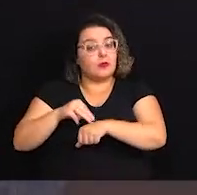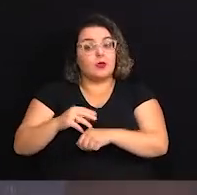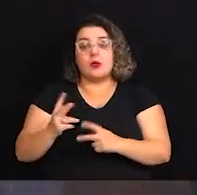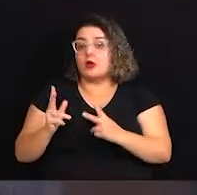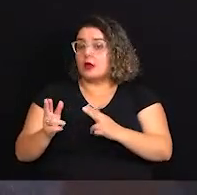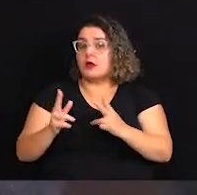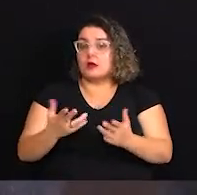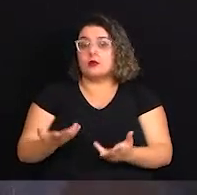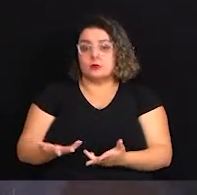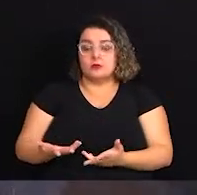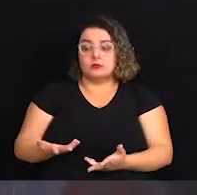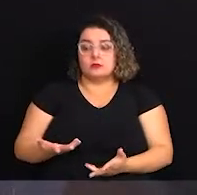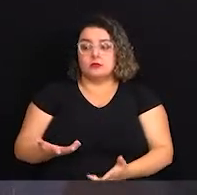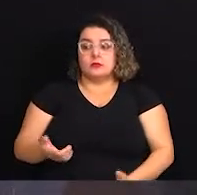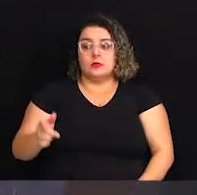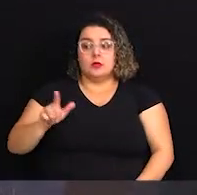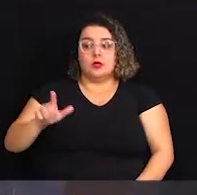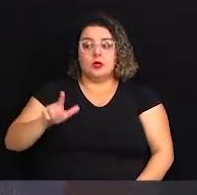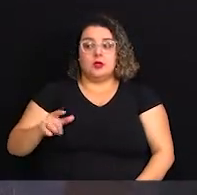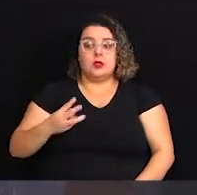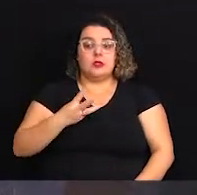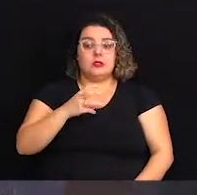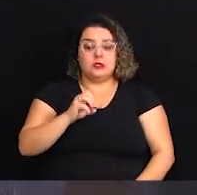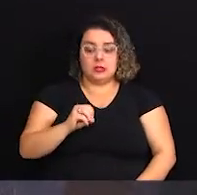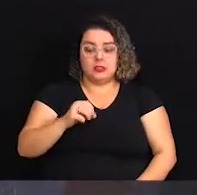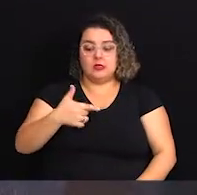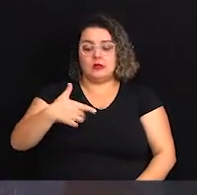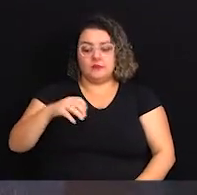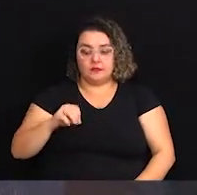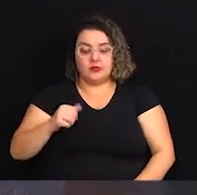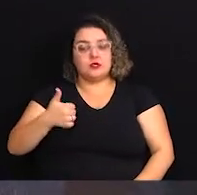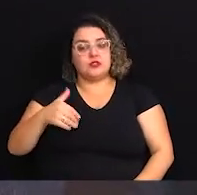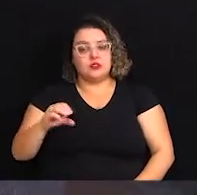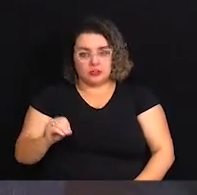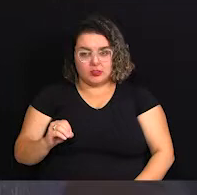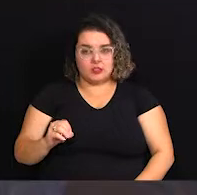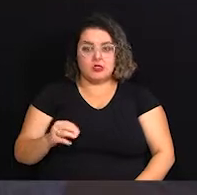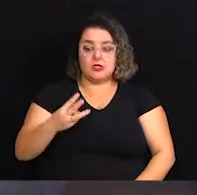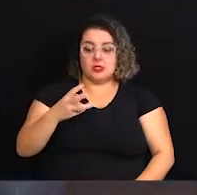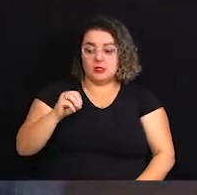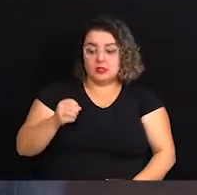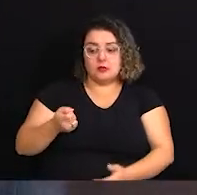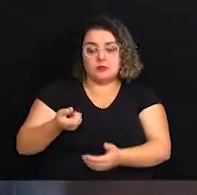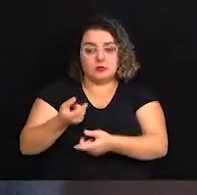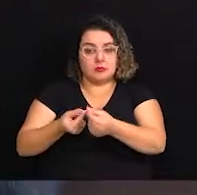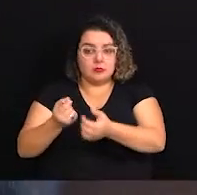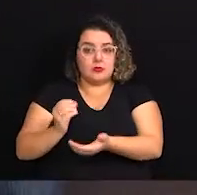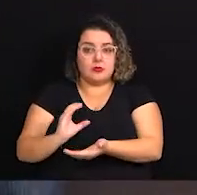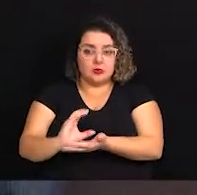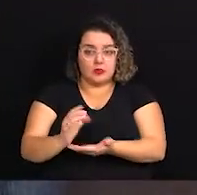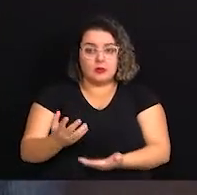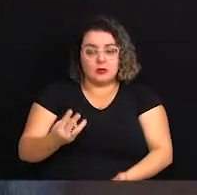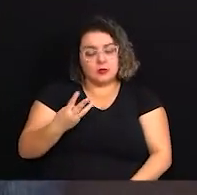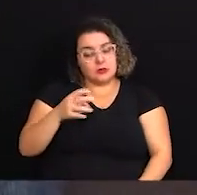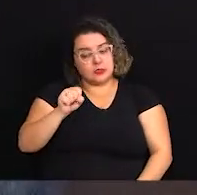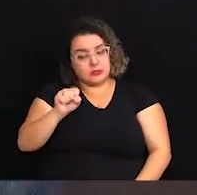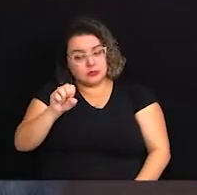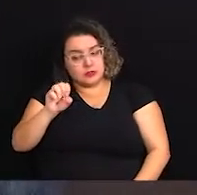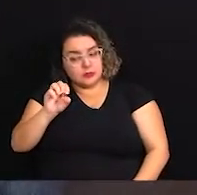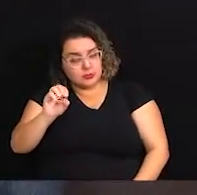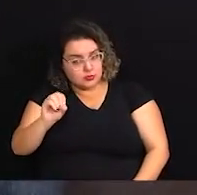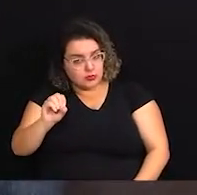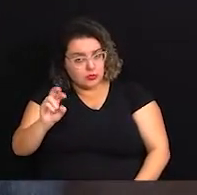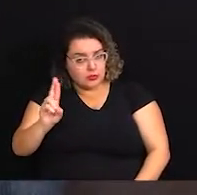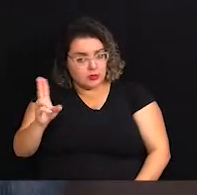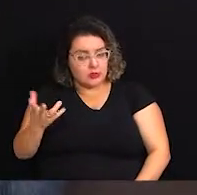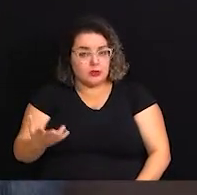percentuais. Então a gente chama aqui da lógica do 30, 20, 10. Até 30% para investimento, fica aproximadamente R$380.